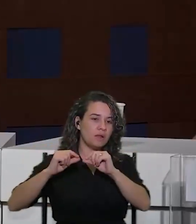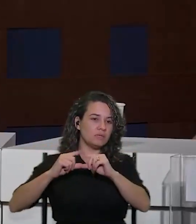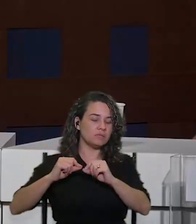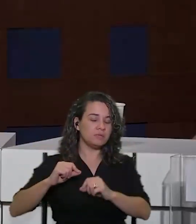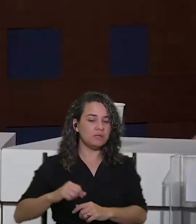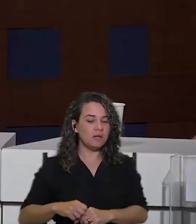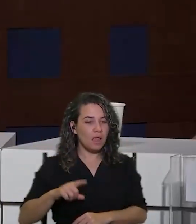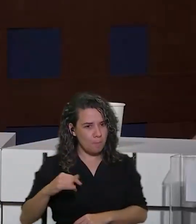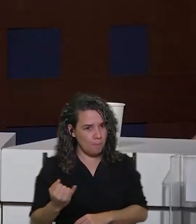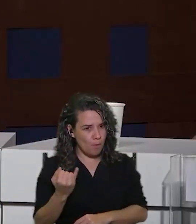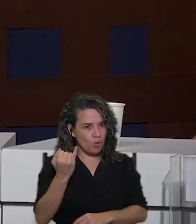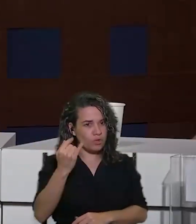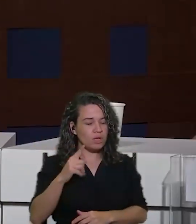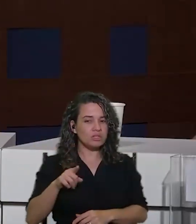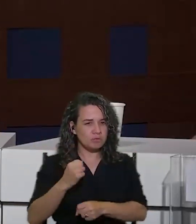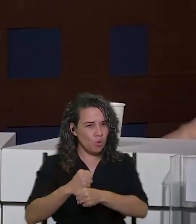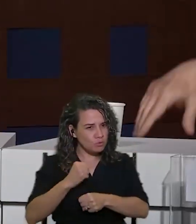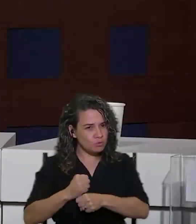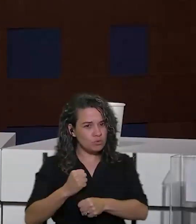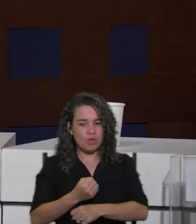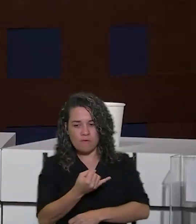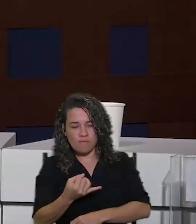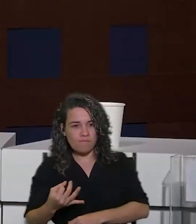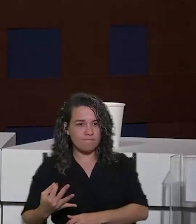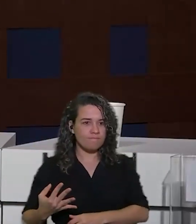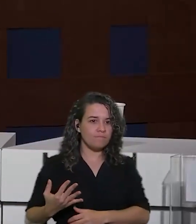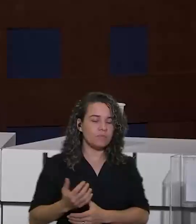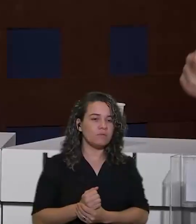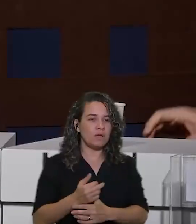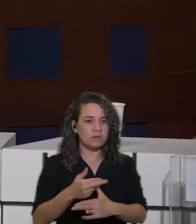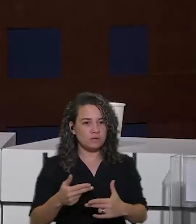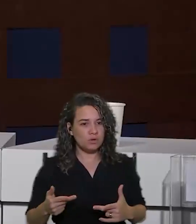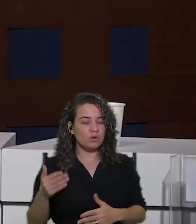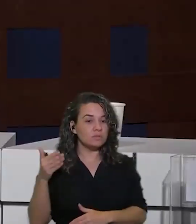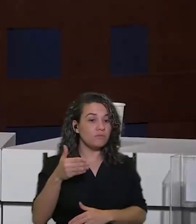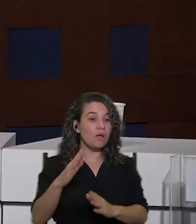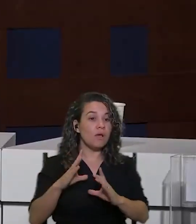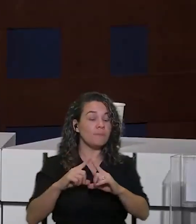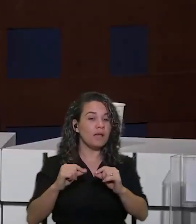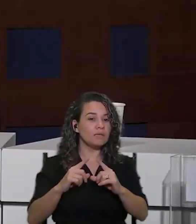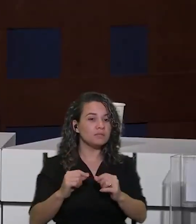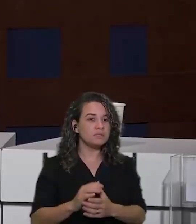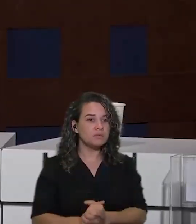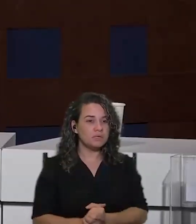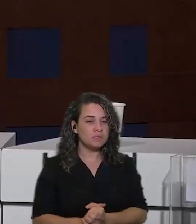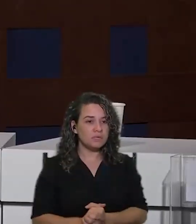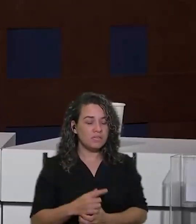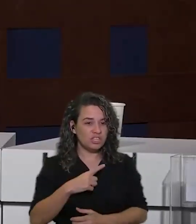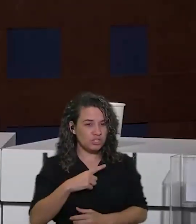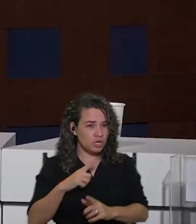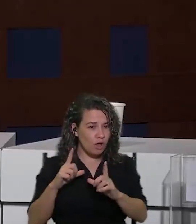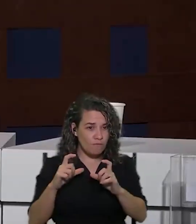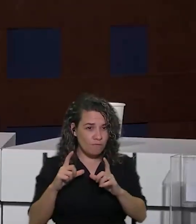construiu, participou de várias obras. O Leopoldo Sédar Senghor foi a Brasília, ali logo no começo, tinha fotografia dele também,